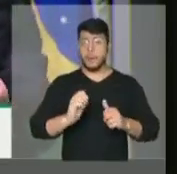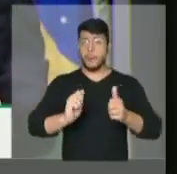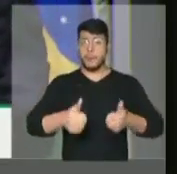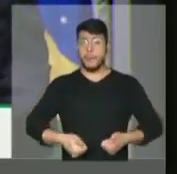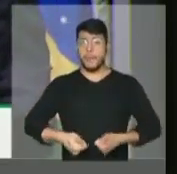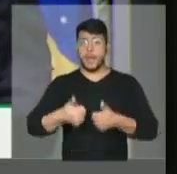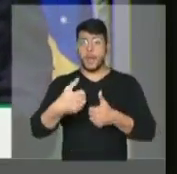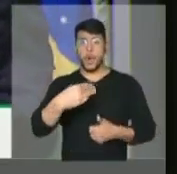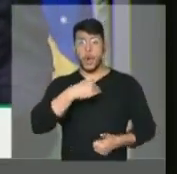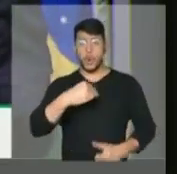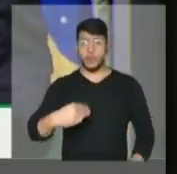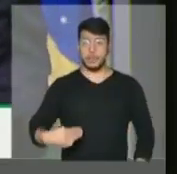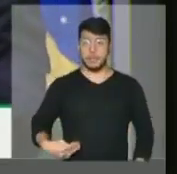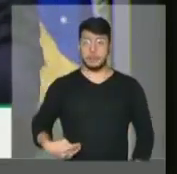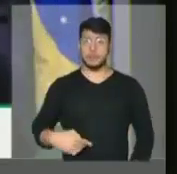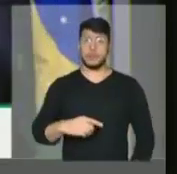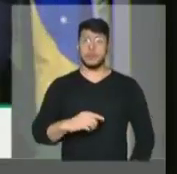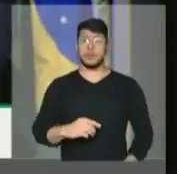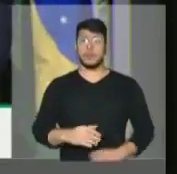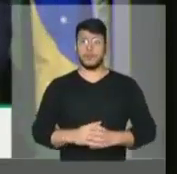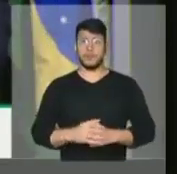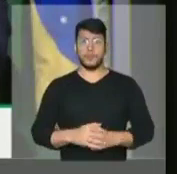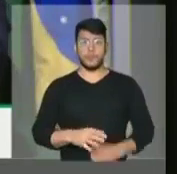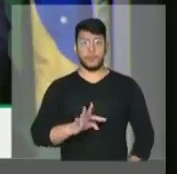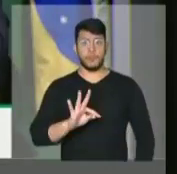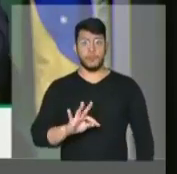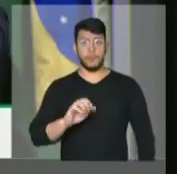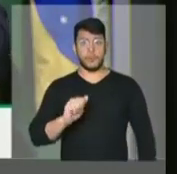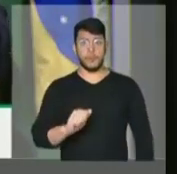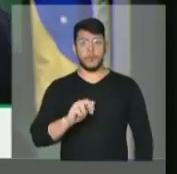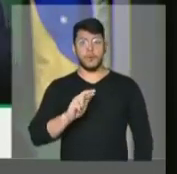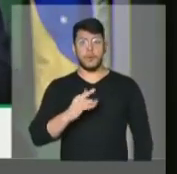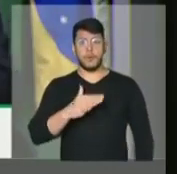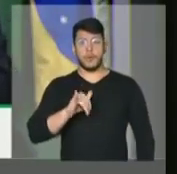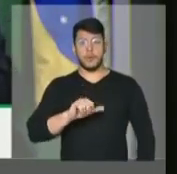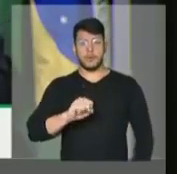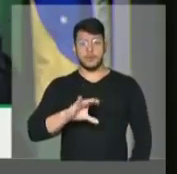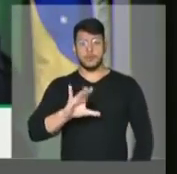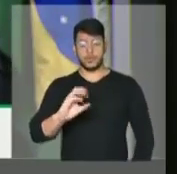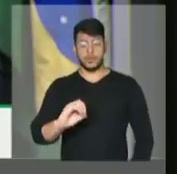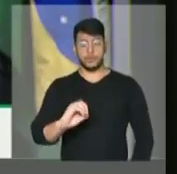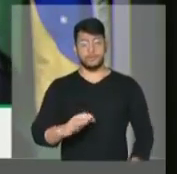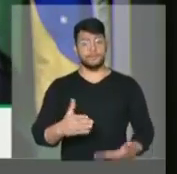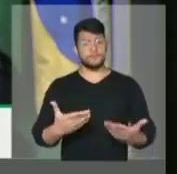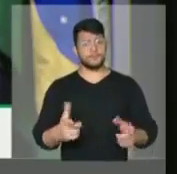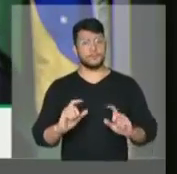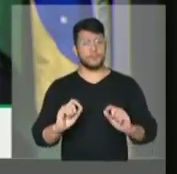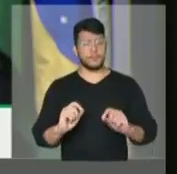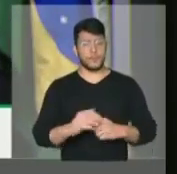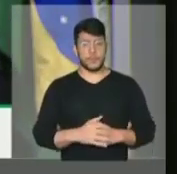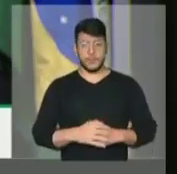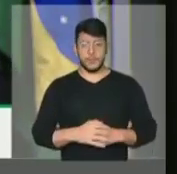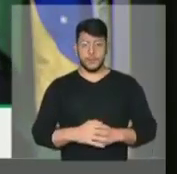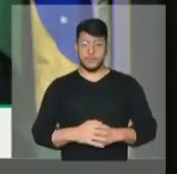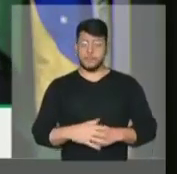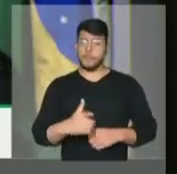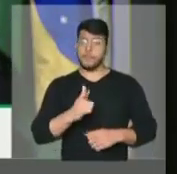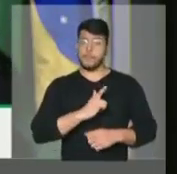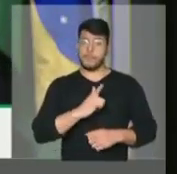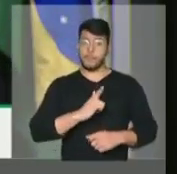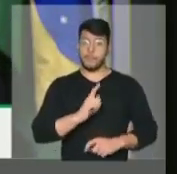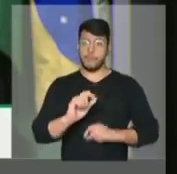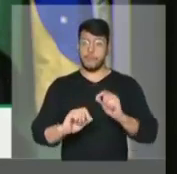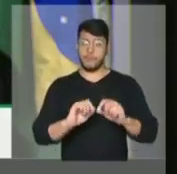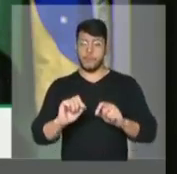ministros desse governo, que é o ministro Tarcísio. A previsão inicial, quando na inclusão